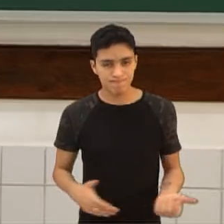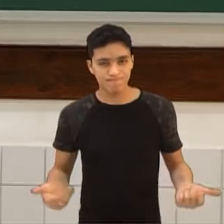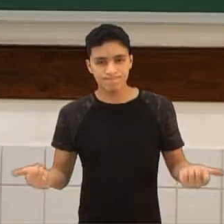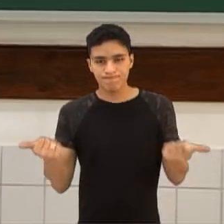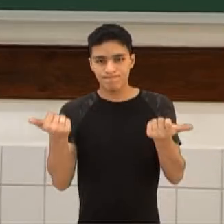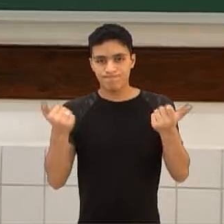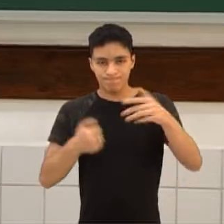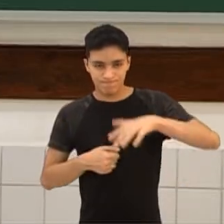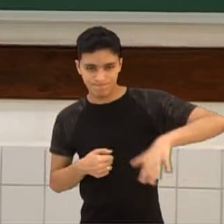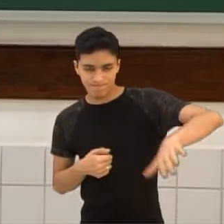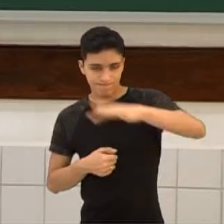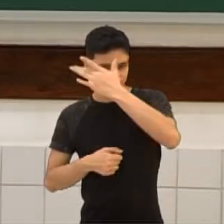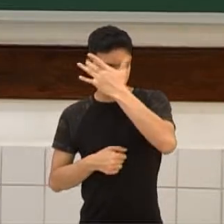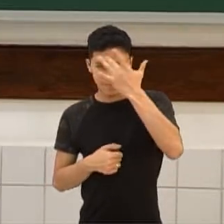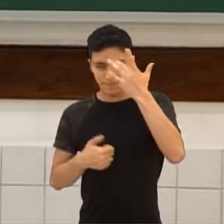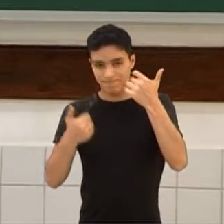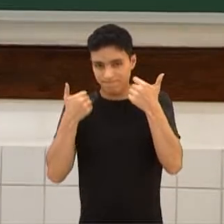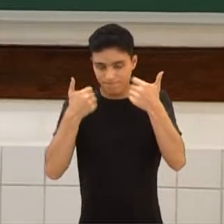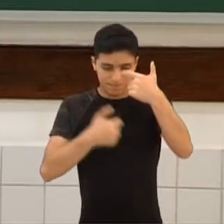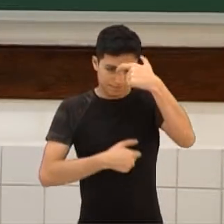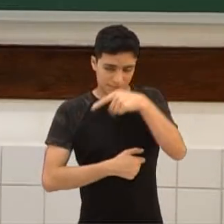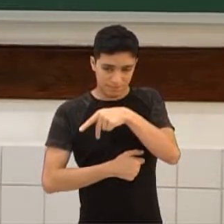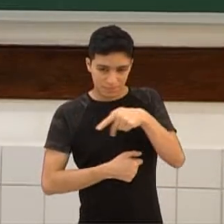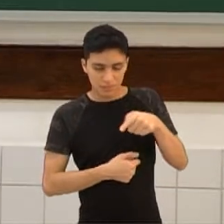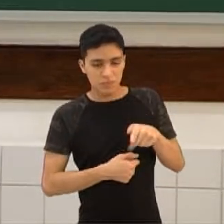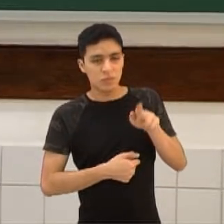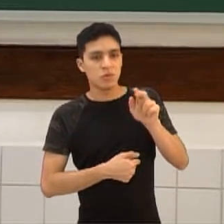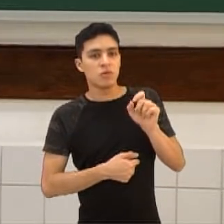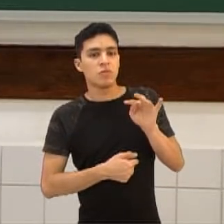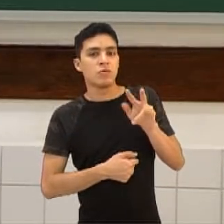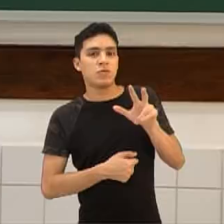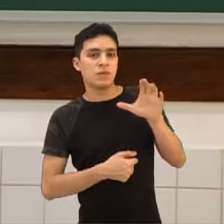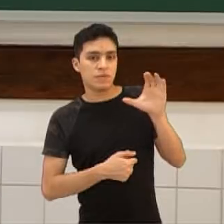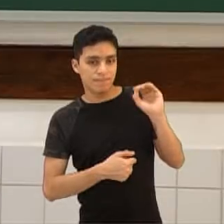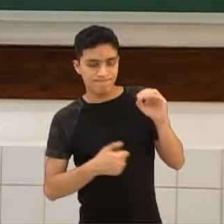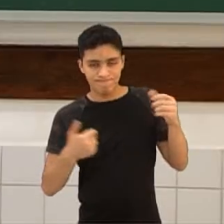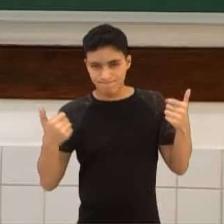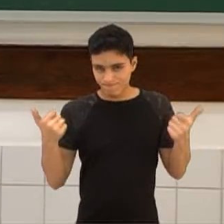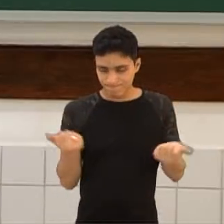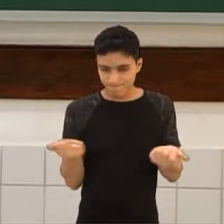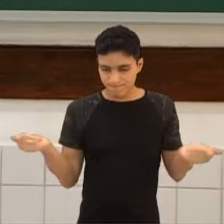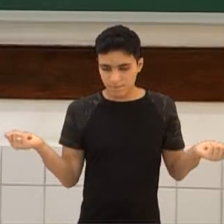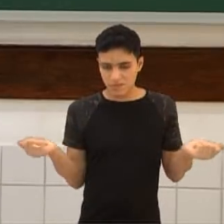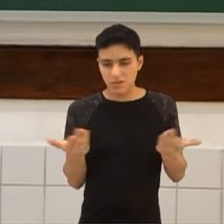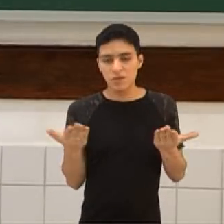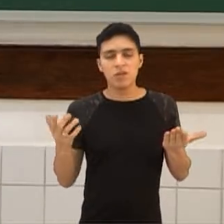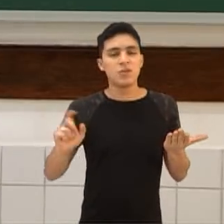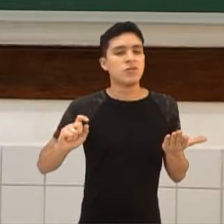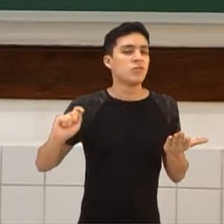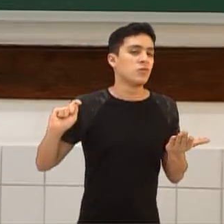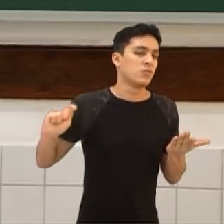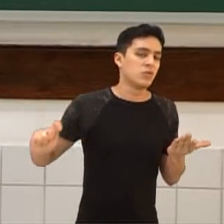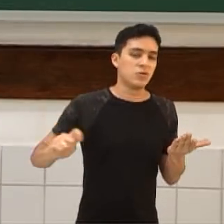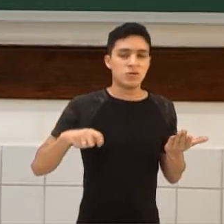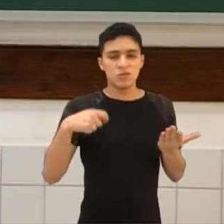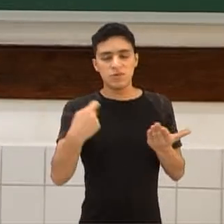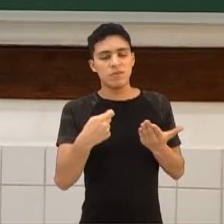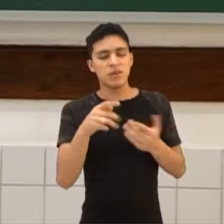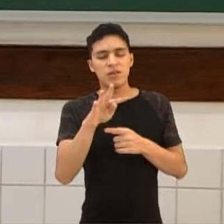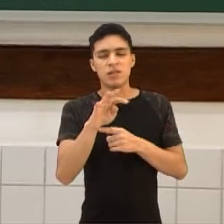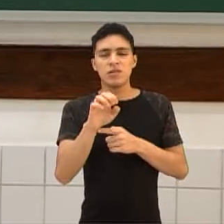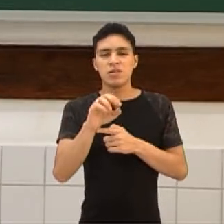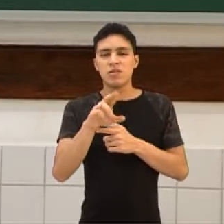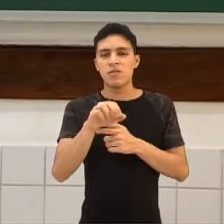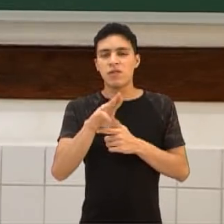Fala galerinha, tudo bem com vocês? Quem está falando aqui é o professor Gustavo Trevenancial Muraski e hoje nós vamos falar sobre o teorema